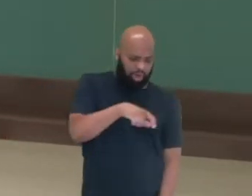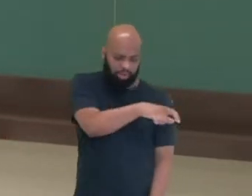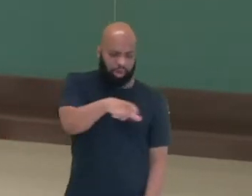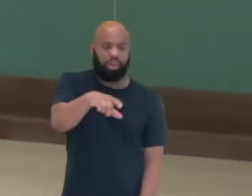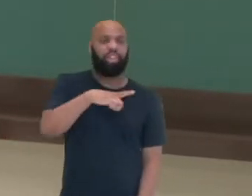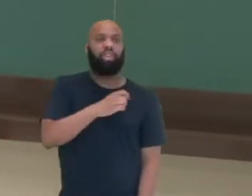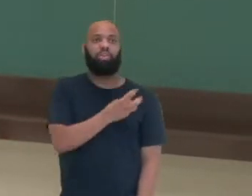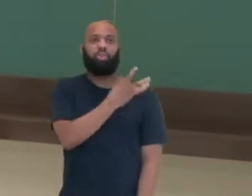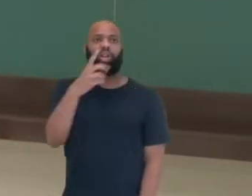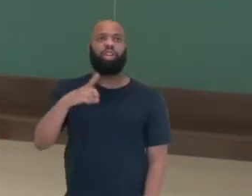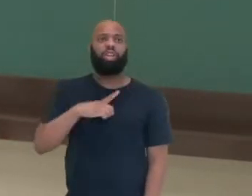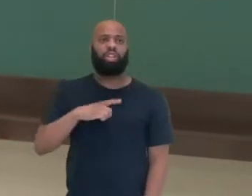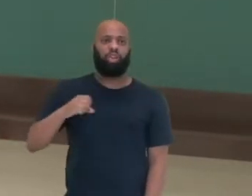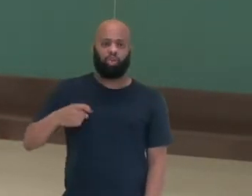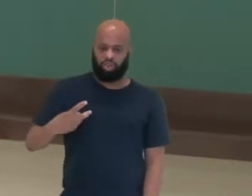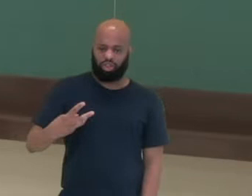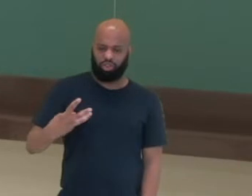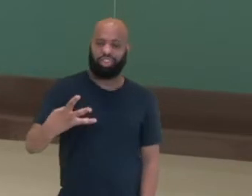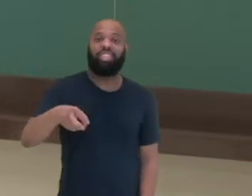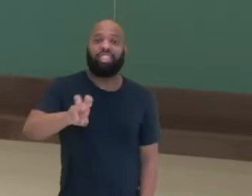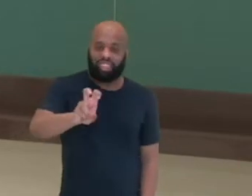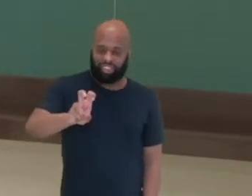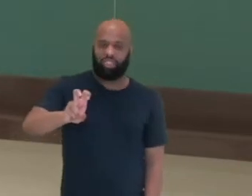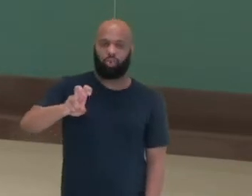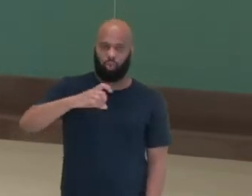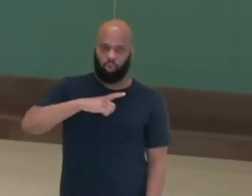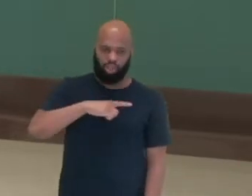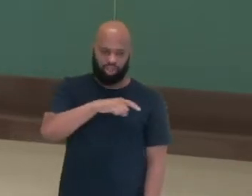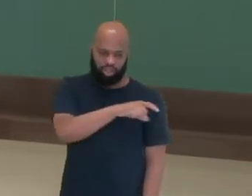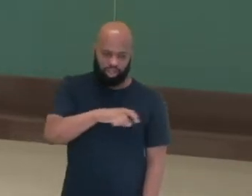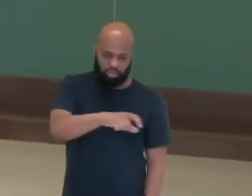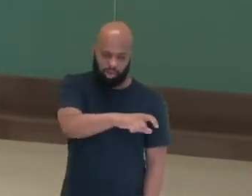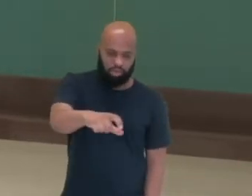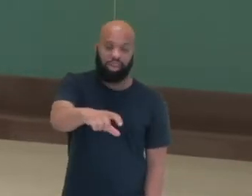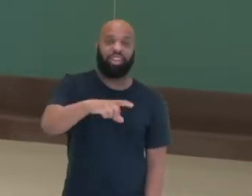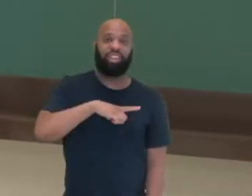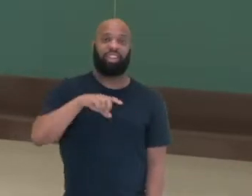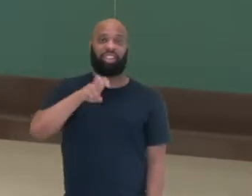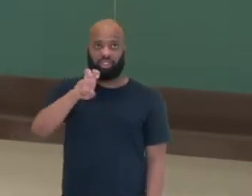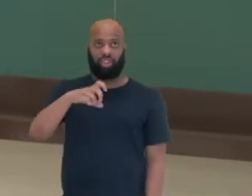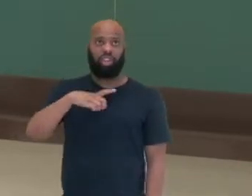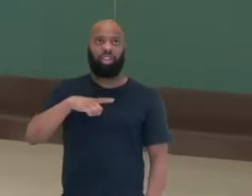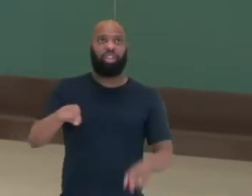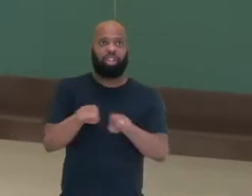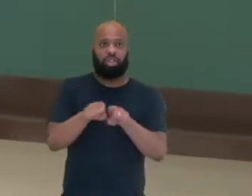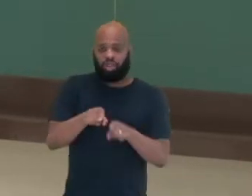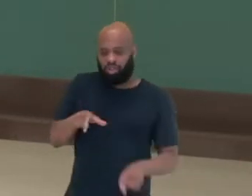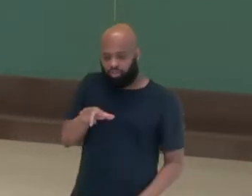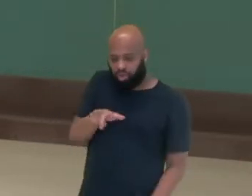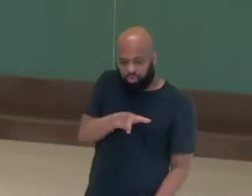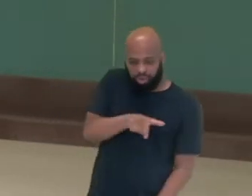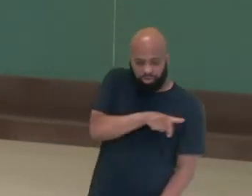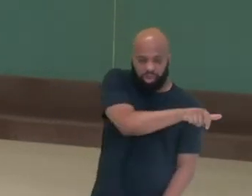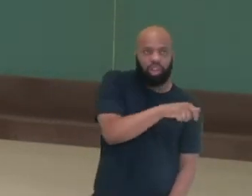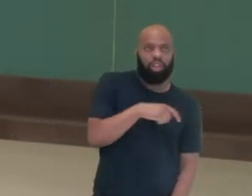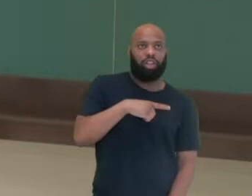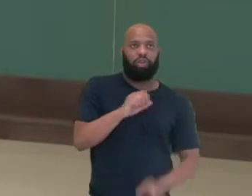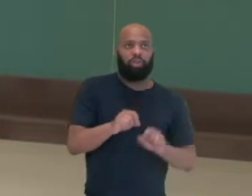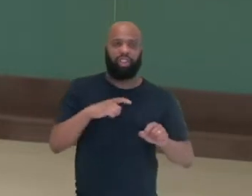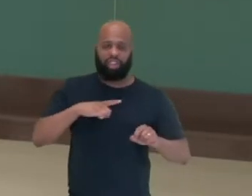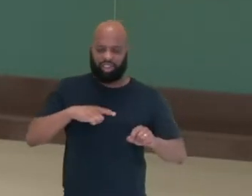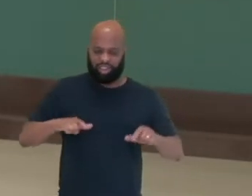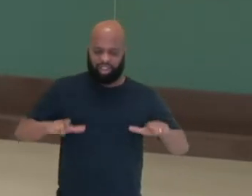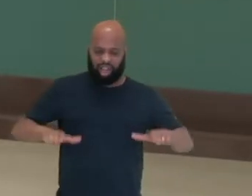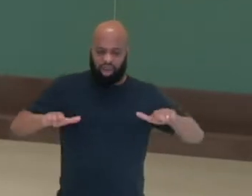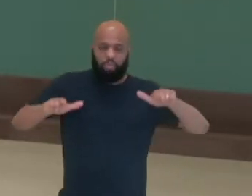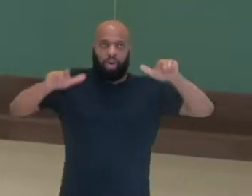tem uma, duas, três, quatro, cinco fileiras, né? E a gente tem ali também a quantidade, né, de fileiras por camada. Então,